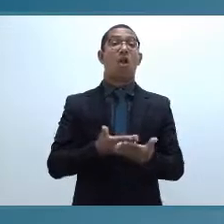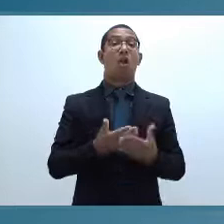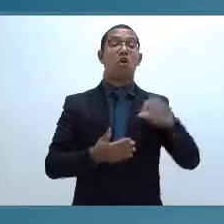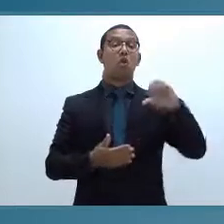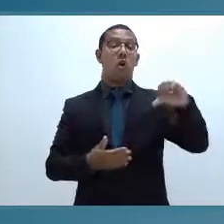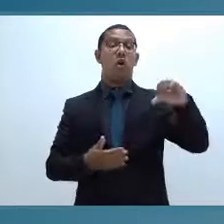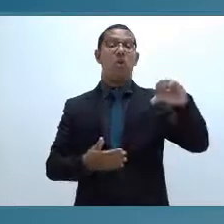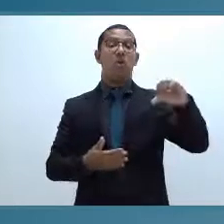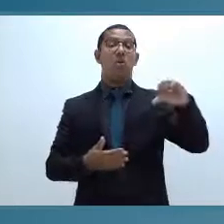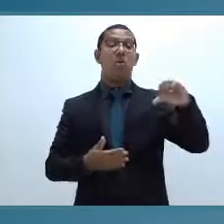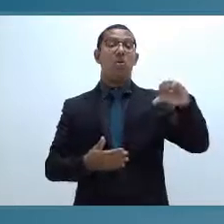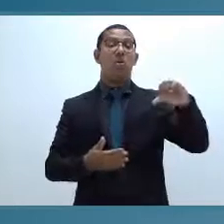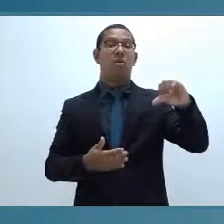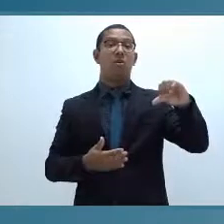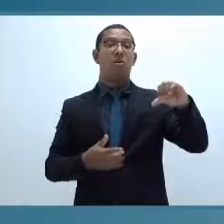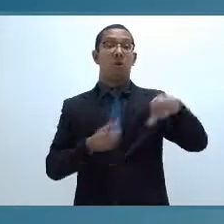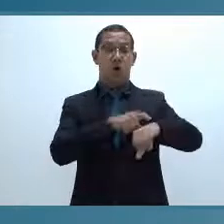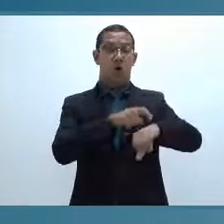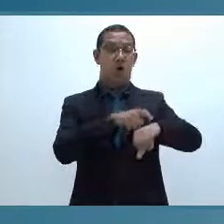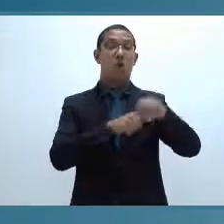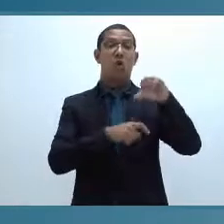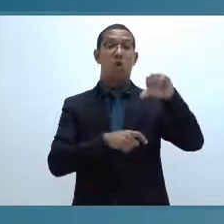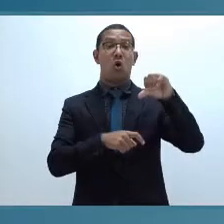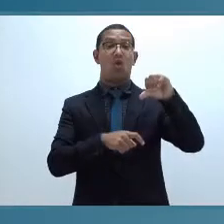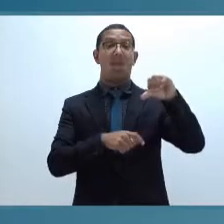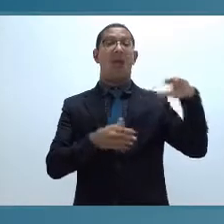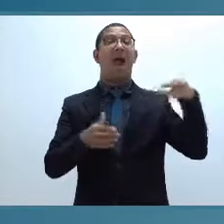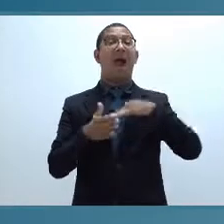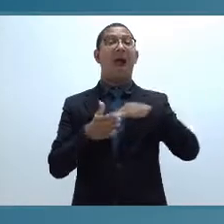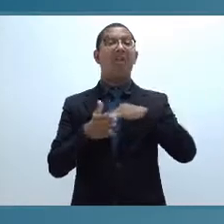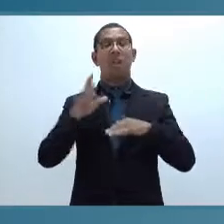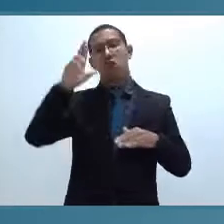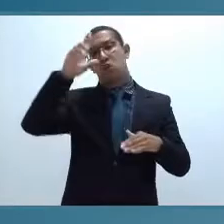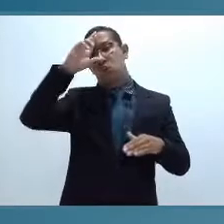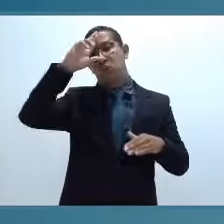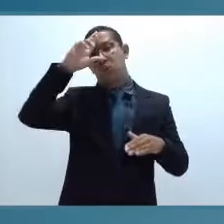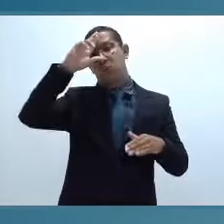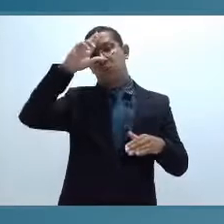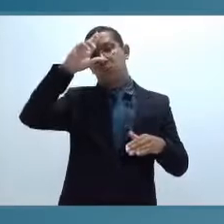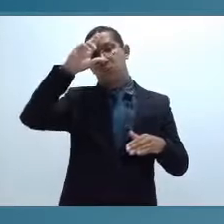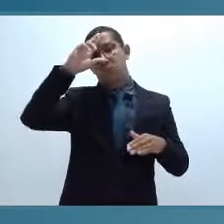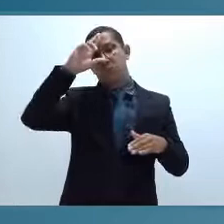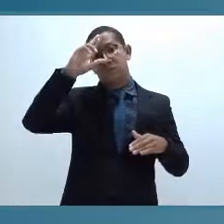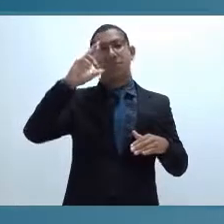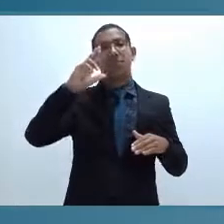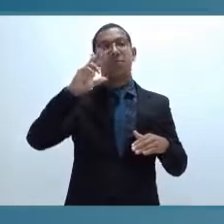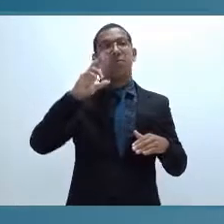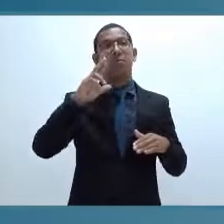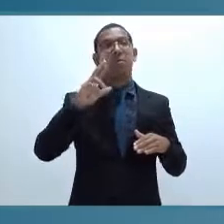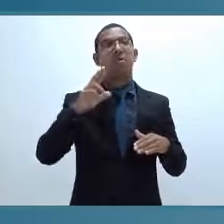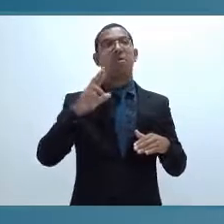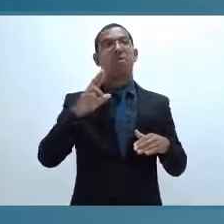ela fala lá adiante que quando terminar as aulas, ela, vamos dizer assim, pagará